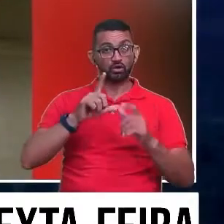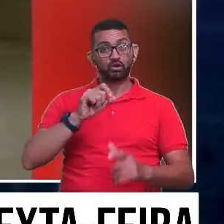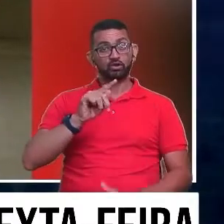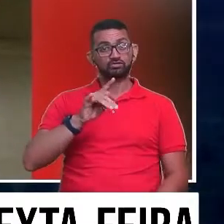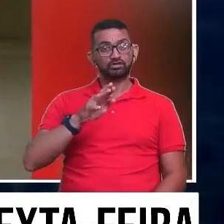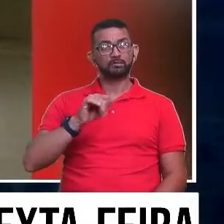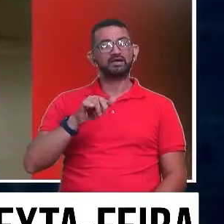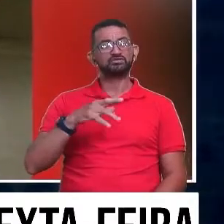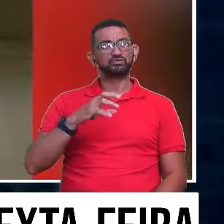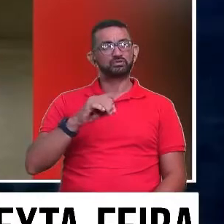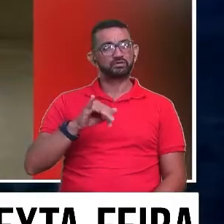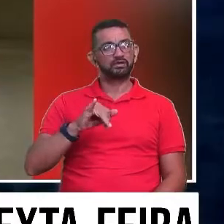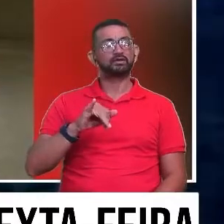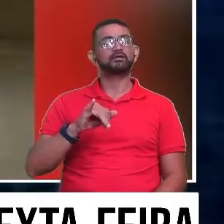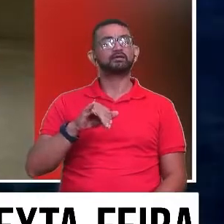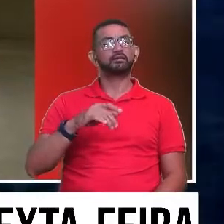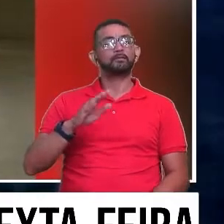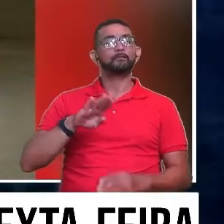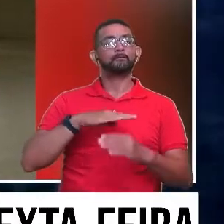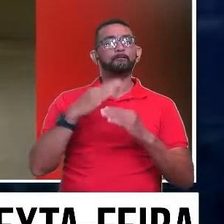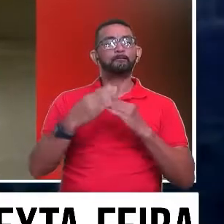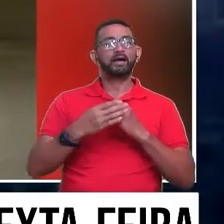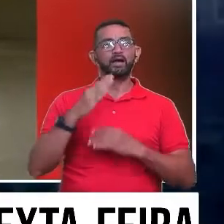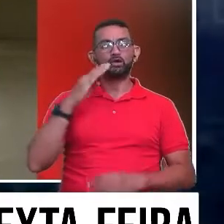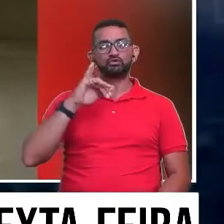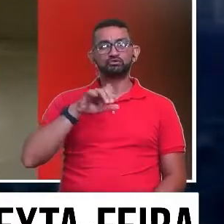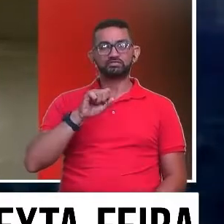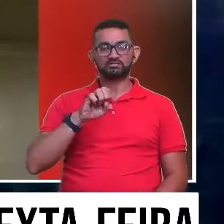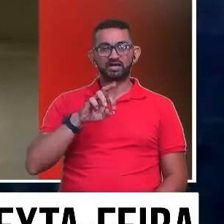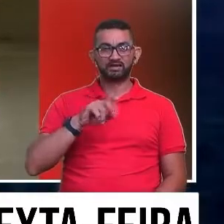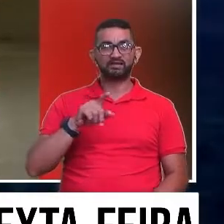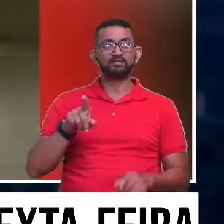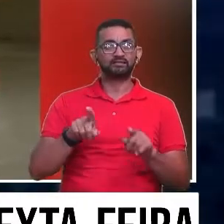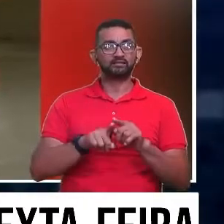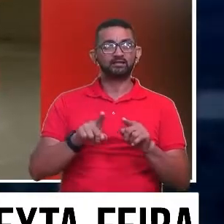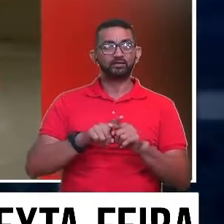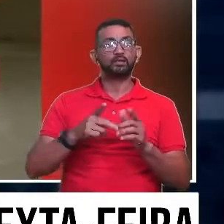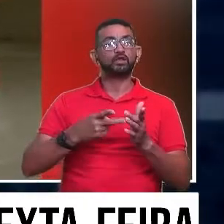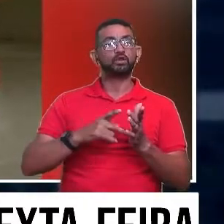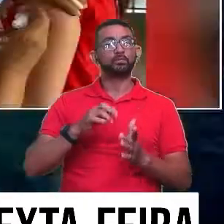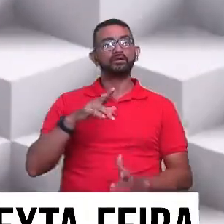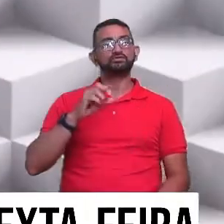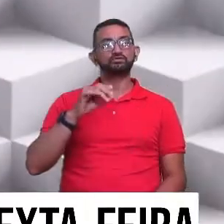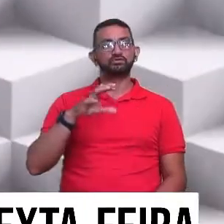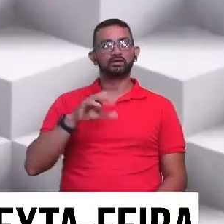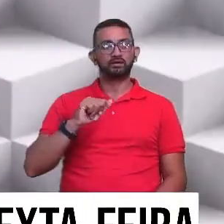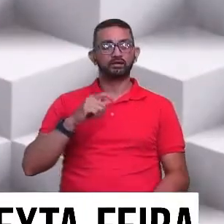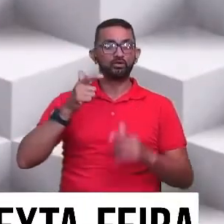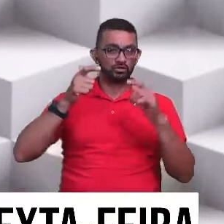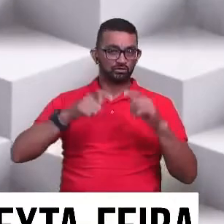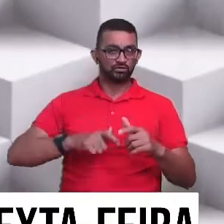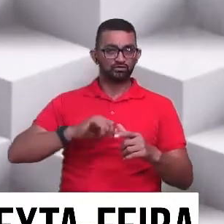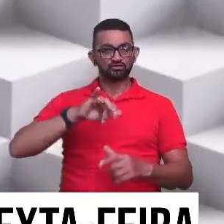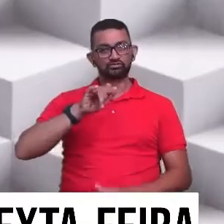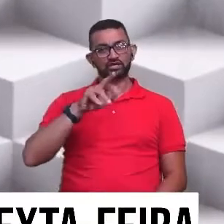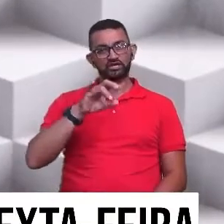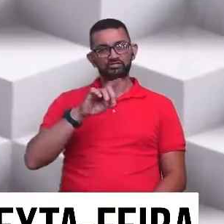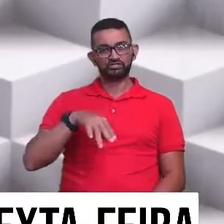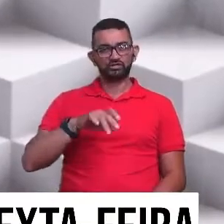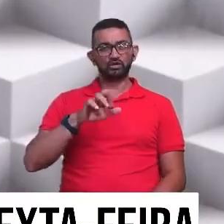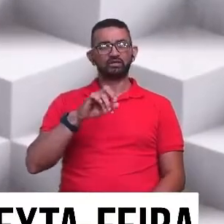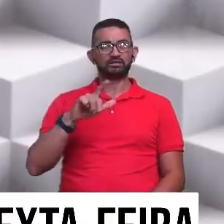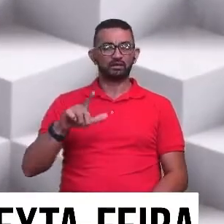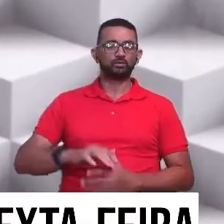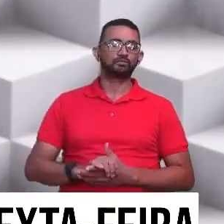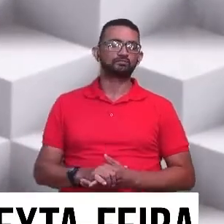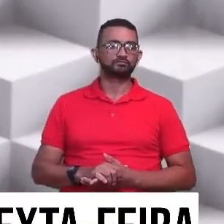ter na loja maçônica união e fraternidade que fica no bairro Jussara e também na loja maçônica Dom Pedro primeiro que fica